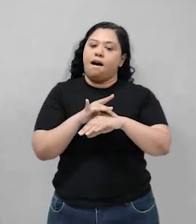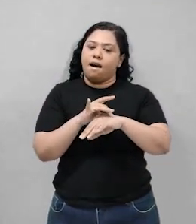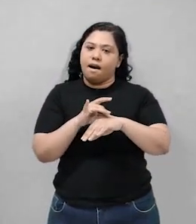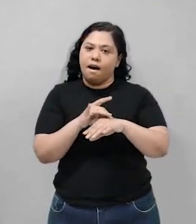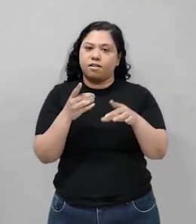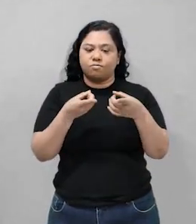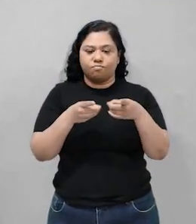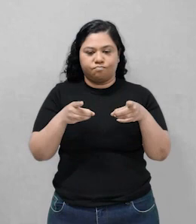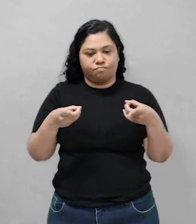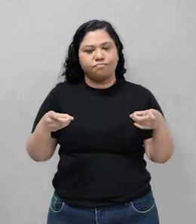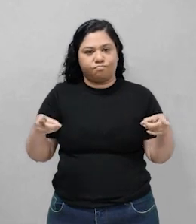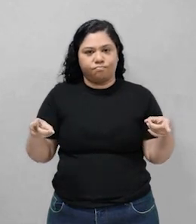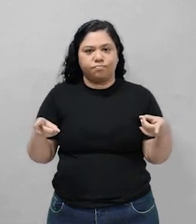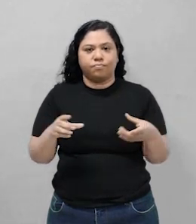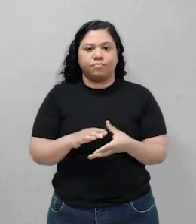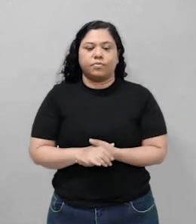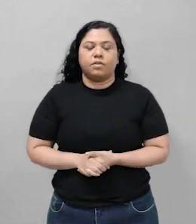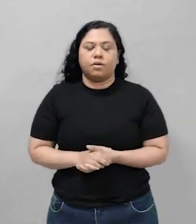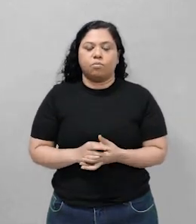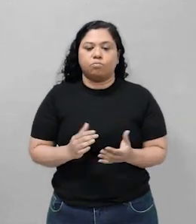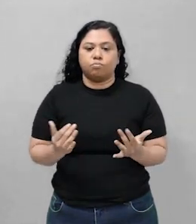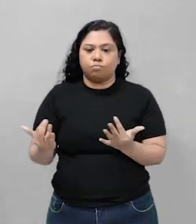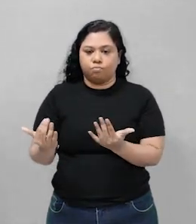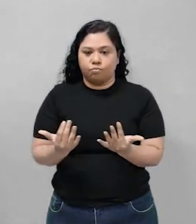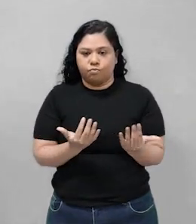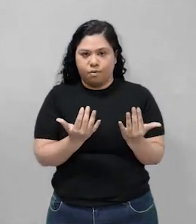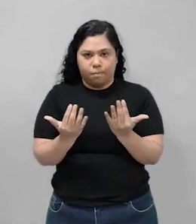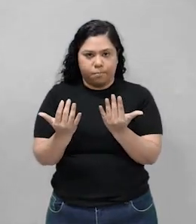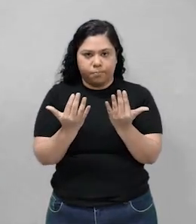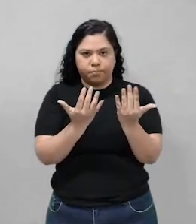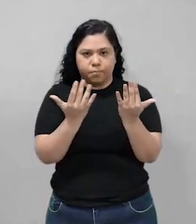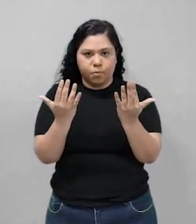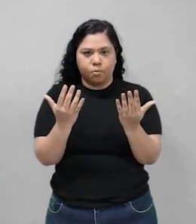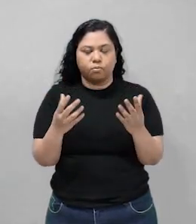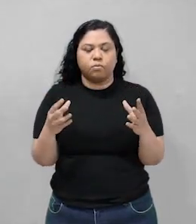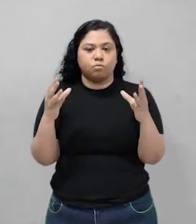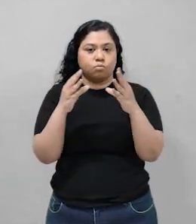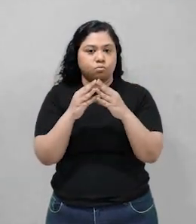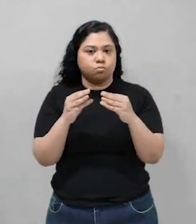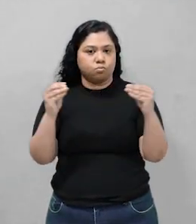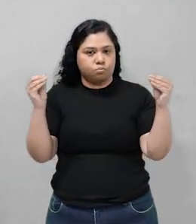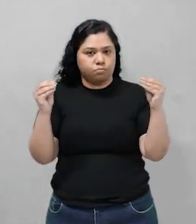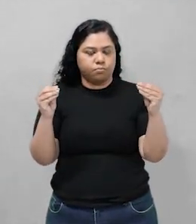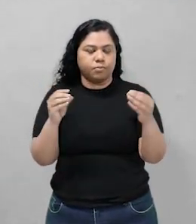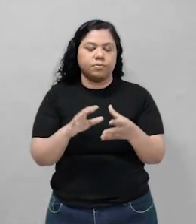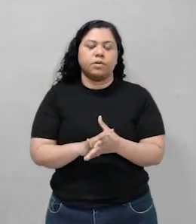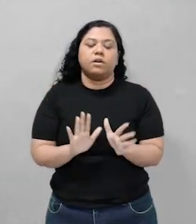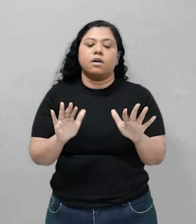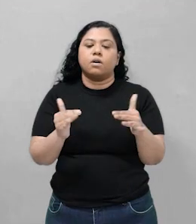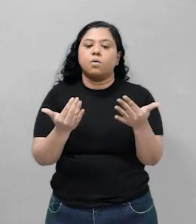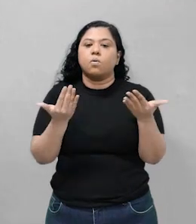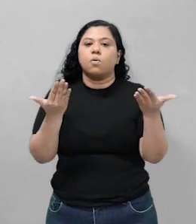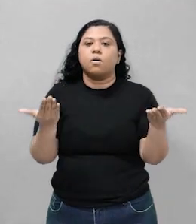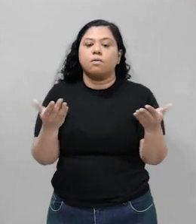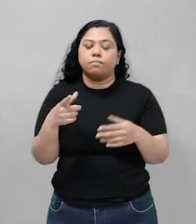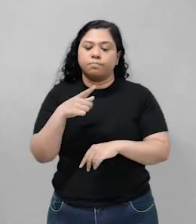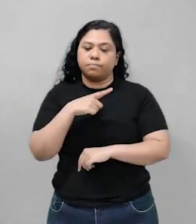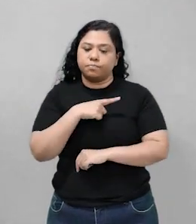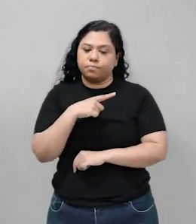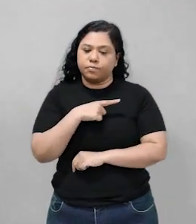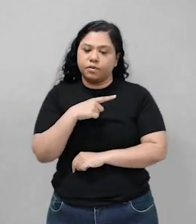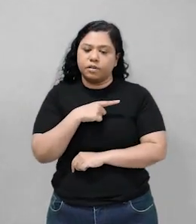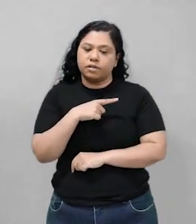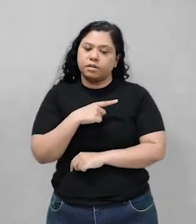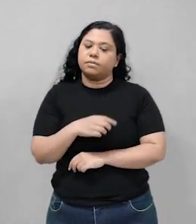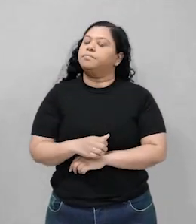no churrasco. Então, um dos vapores que vai ser eliminado, que vai aparecer, ele vai conter